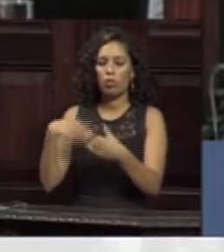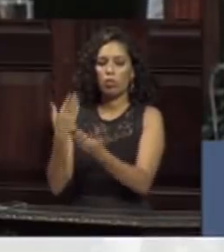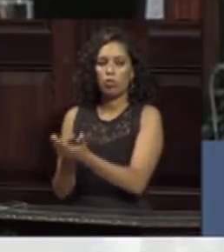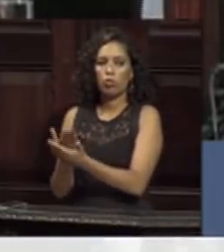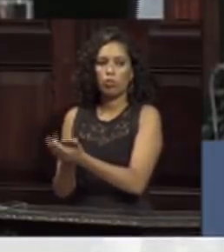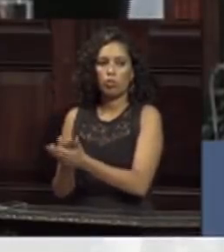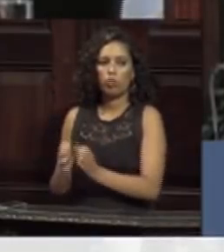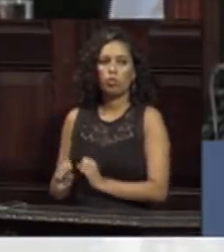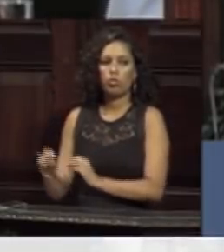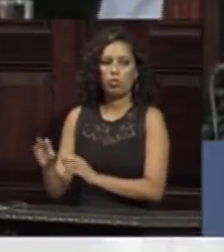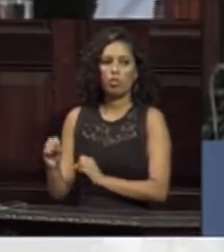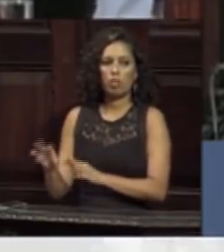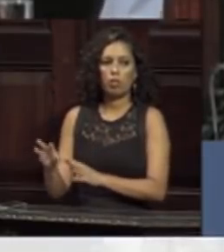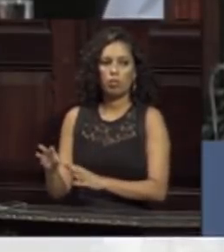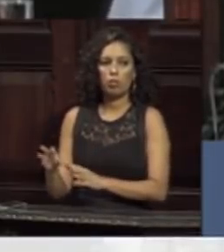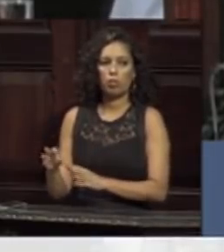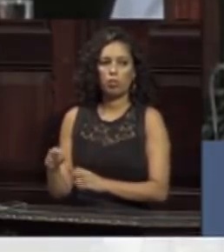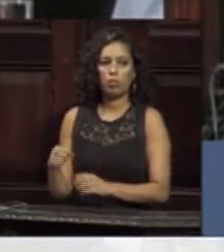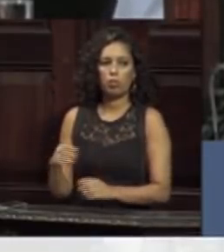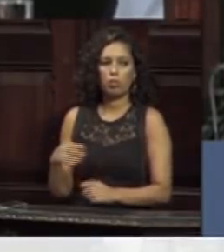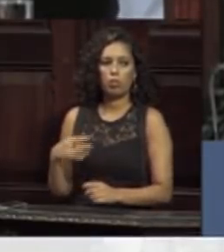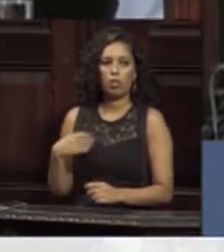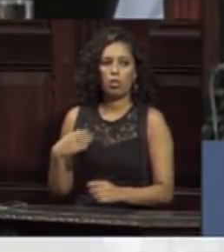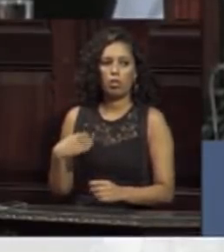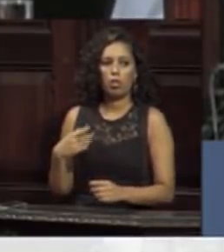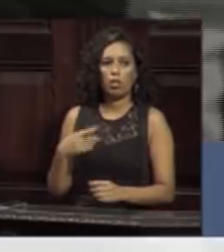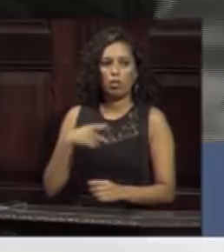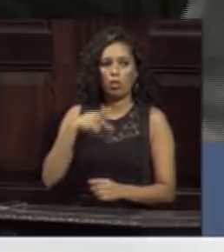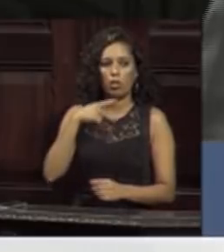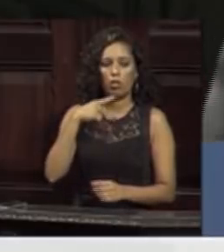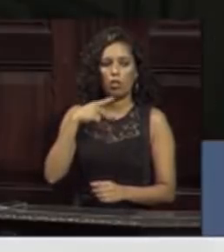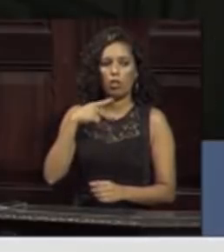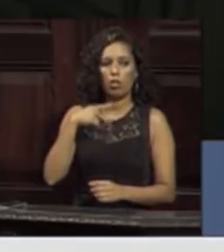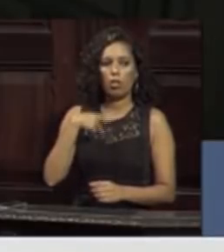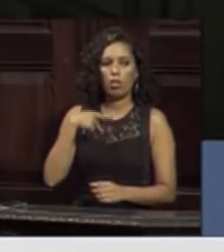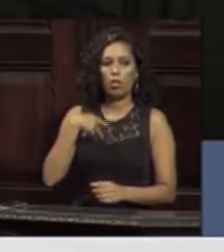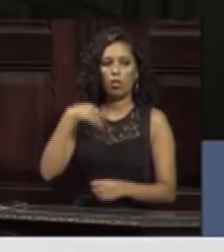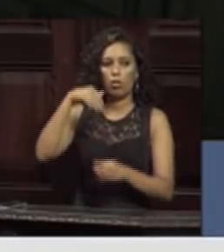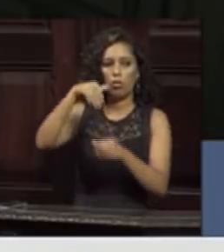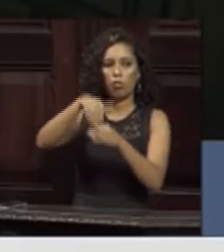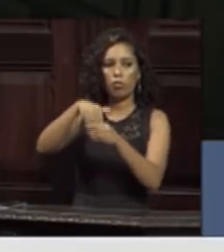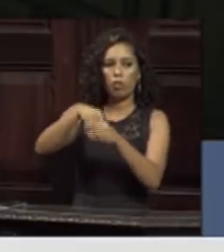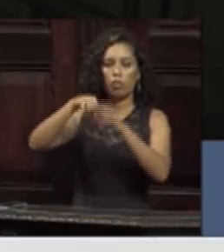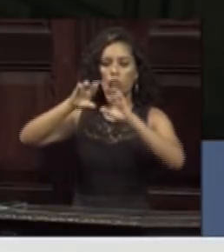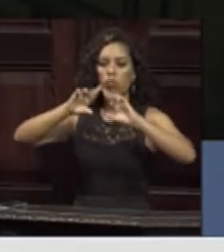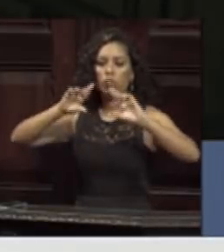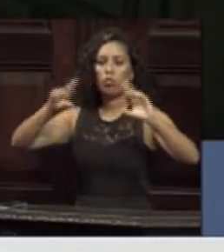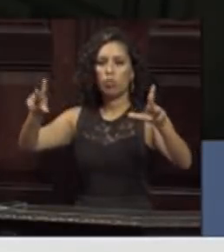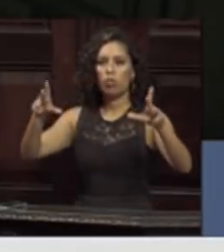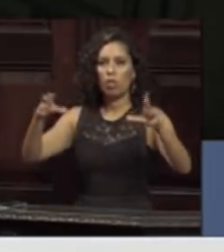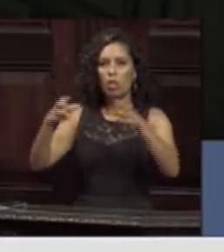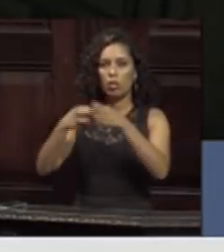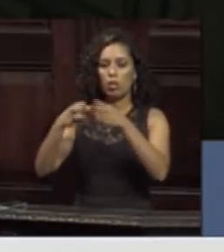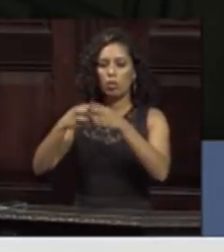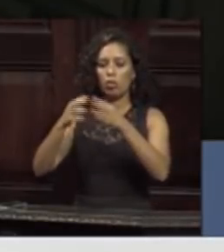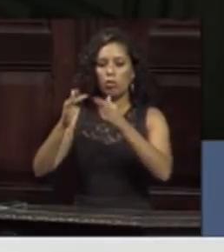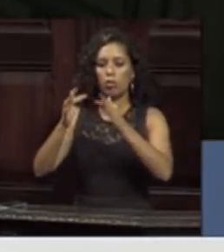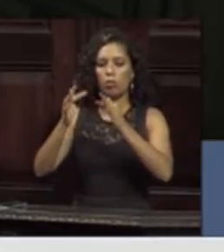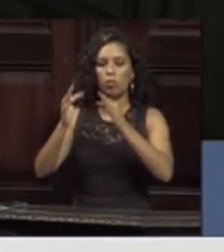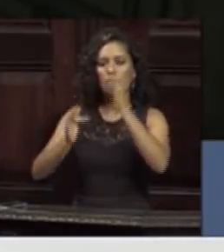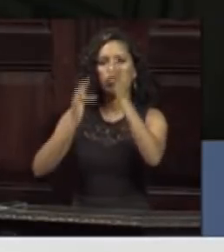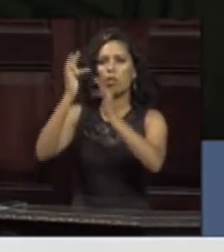da Arrecadação. Queria emitir um voto divergente pela Comissão de Ciência e Tecnologia. Que, na verdade, senhor